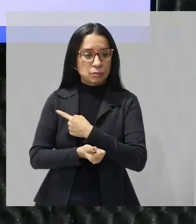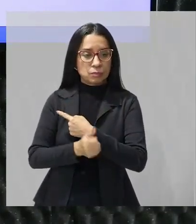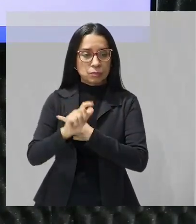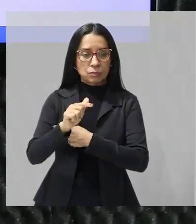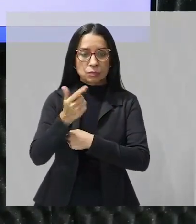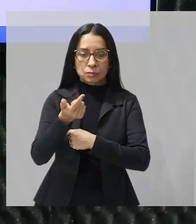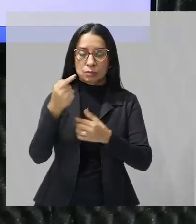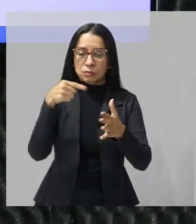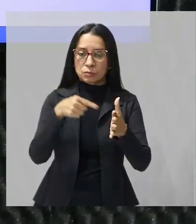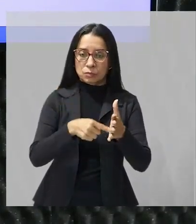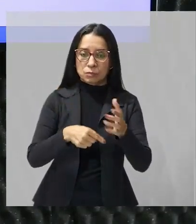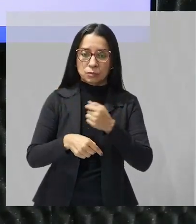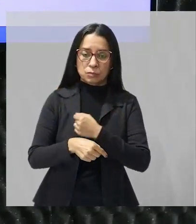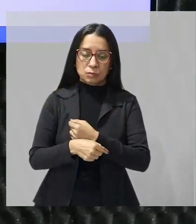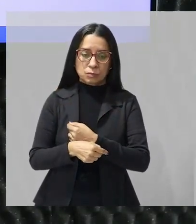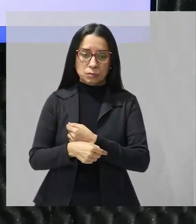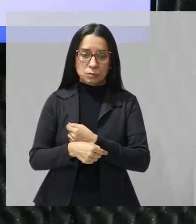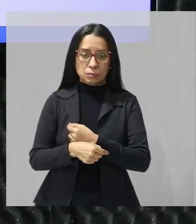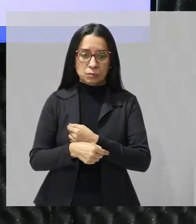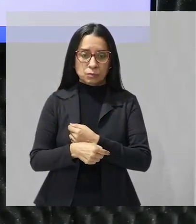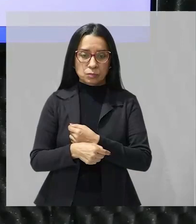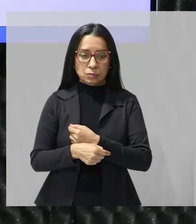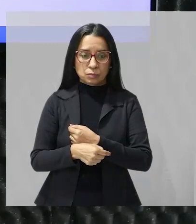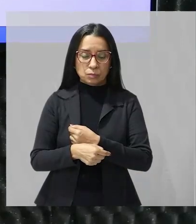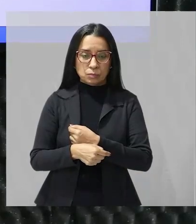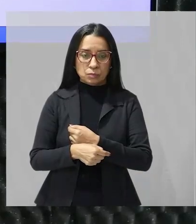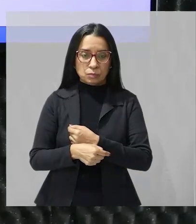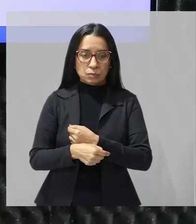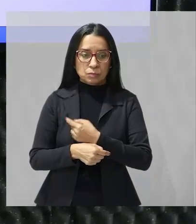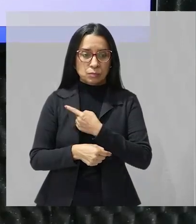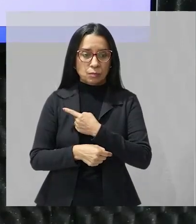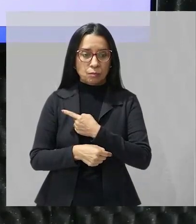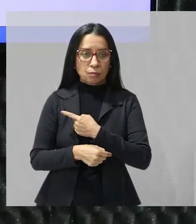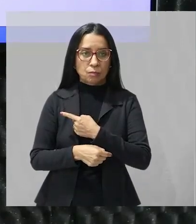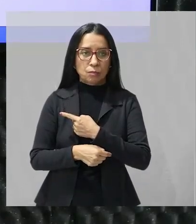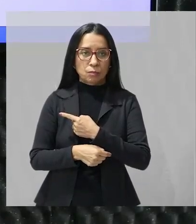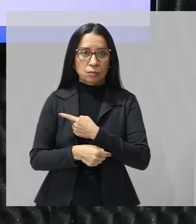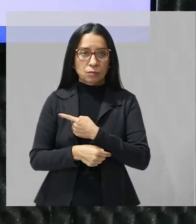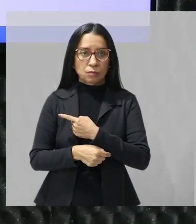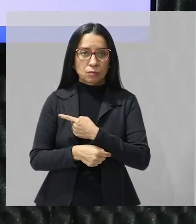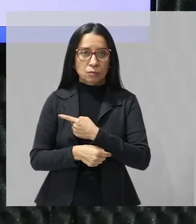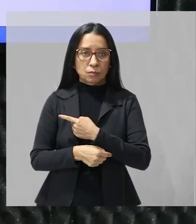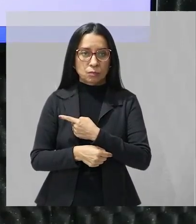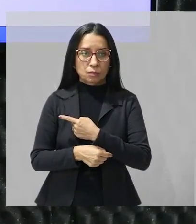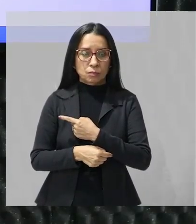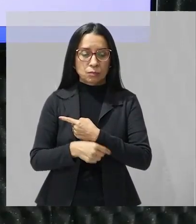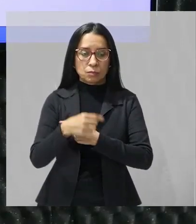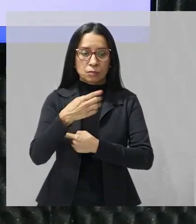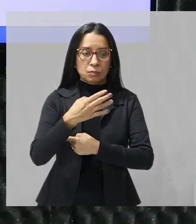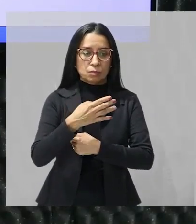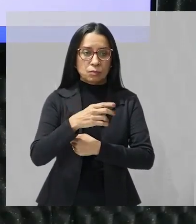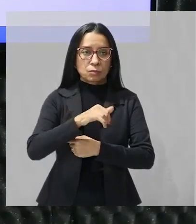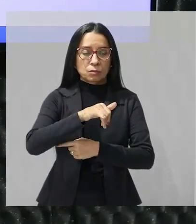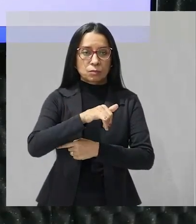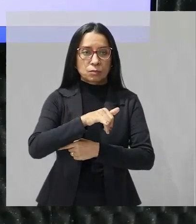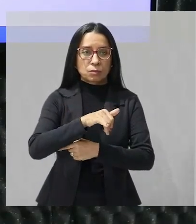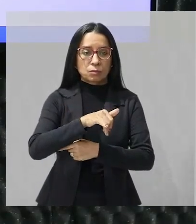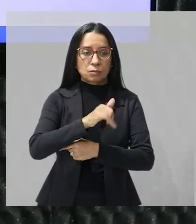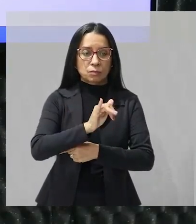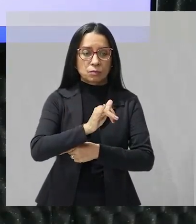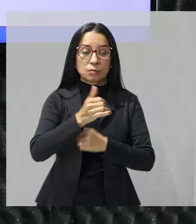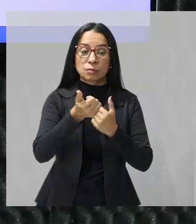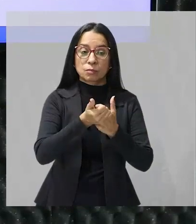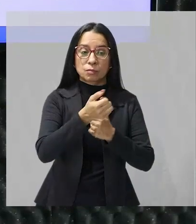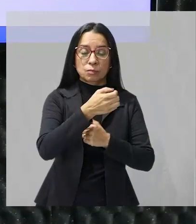outros 2 pontos. E aqui eu já te adianto, né, fazendo a substituição para cada um deles, olha só. Y, ou